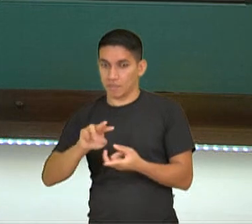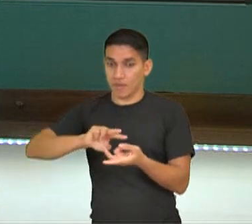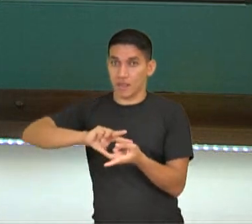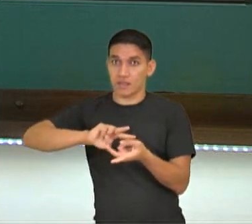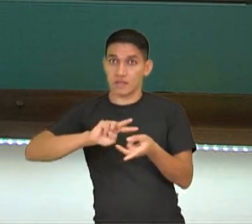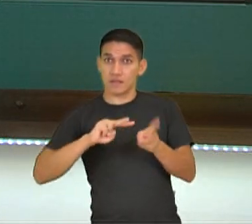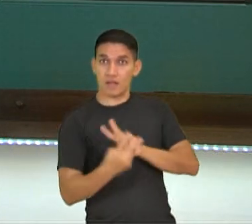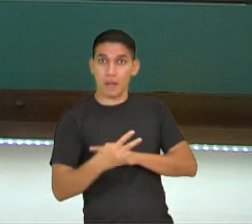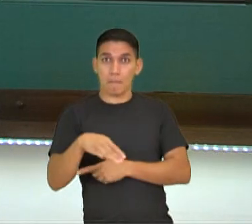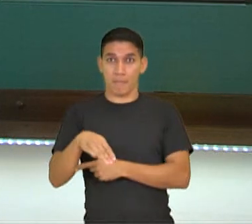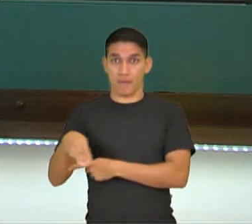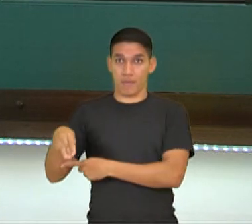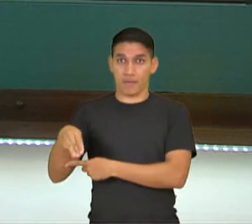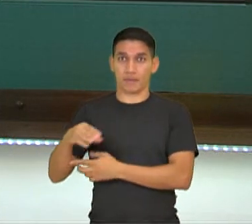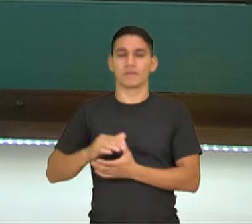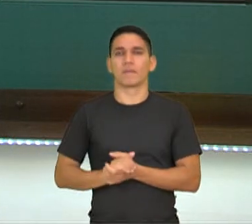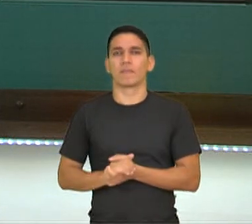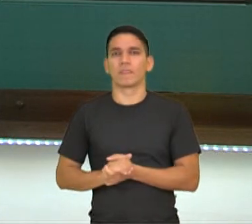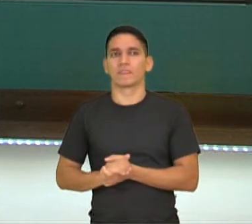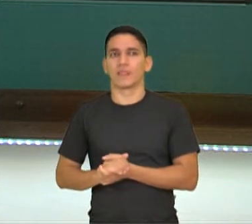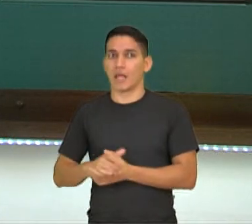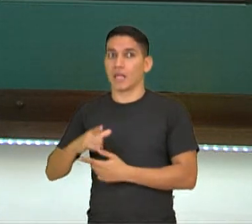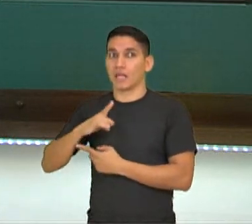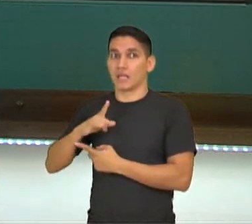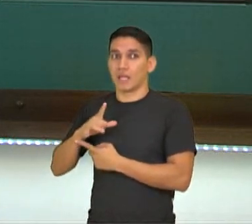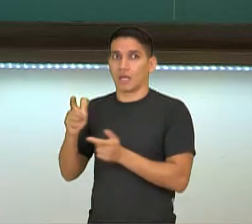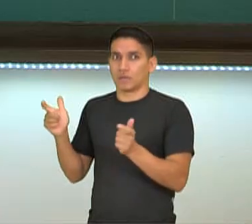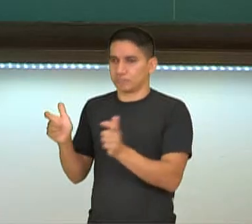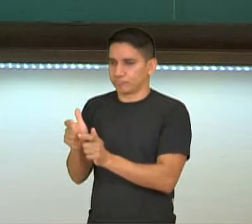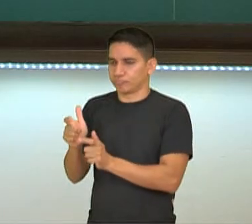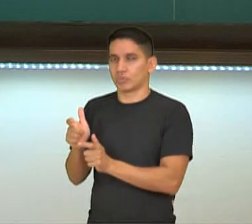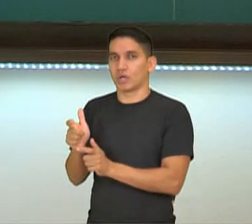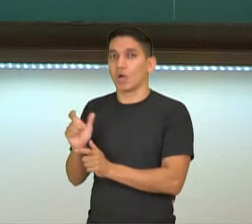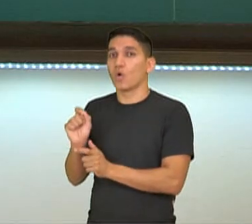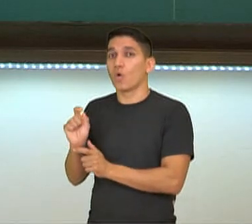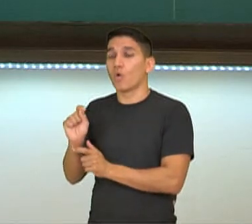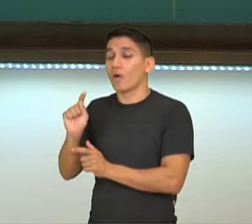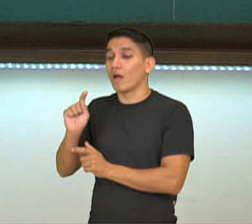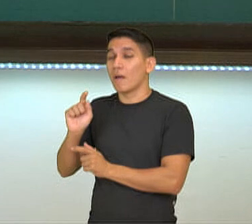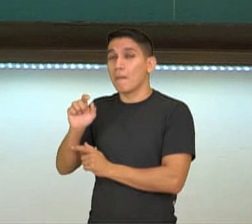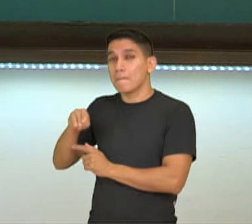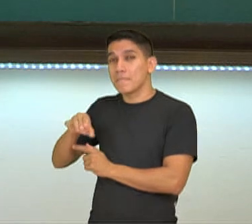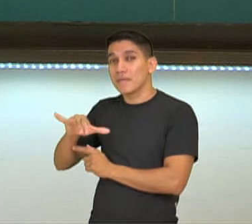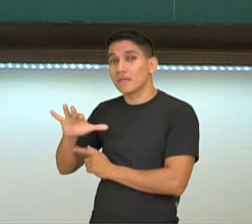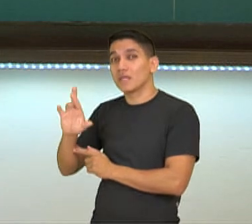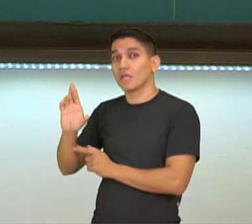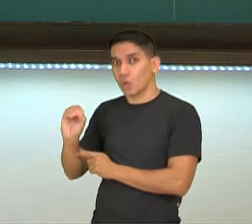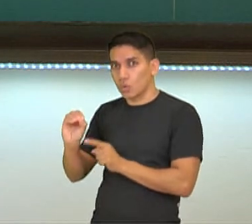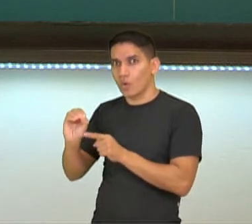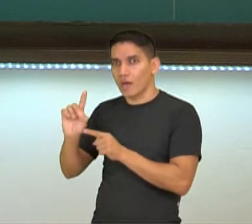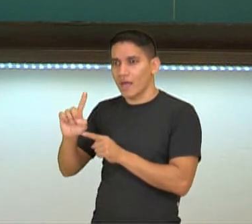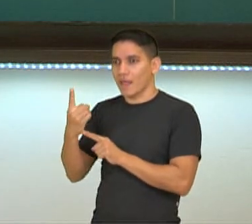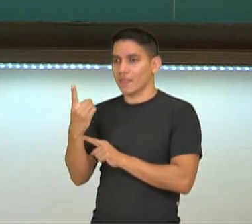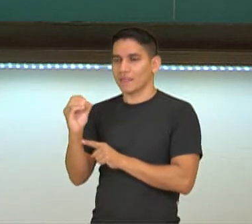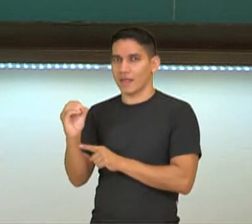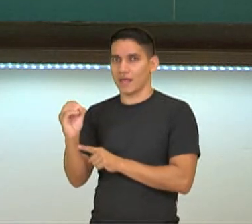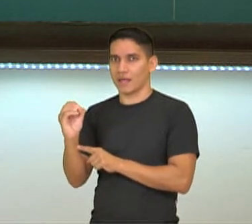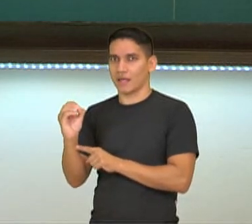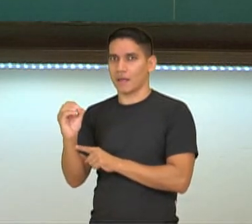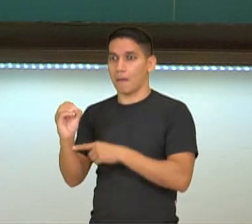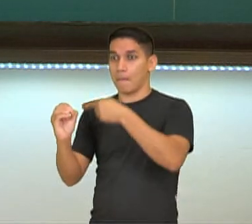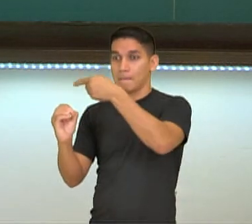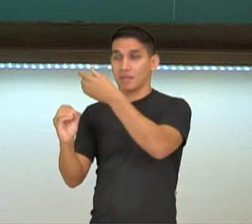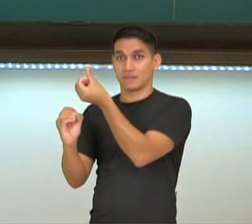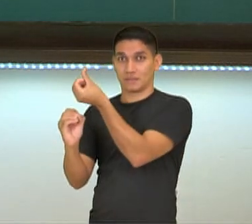metro, né? As cargas você tem em micro vale 10 elevado a menos 6, coloque 10 elevado a menos 6 no lugar dele. E